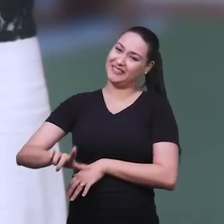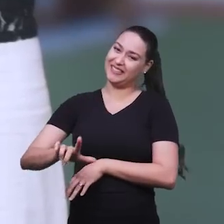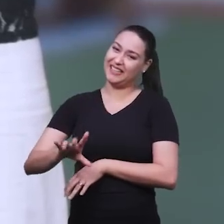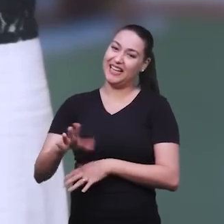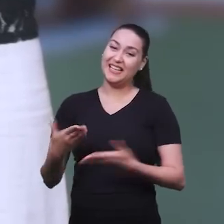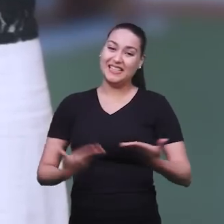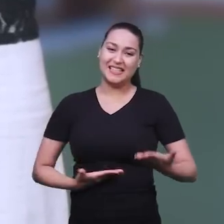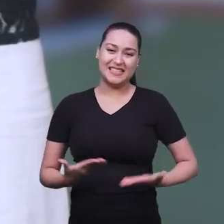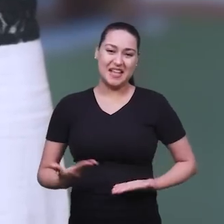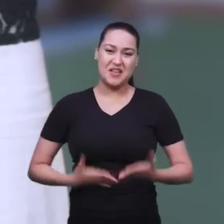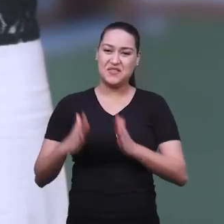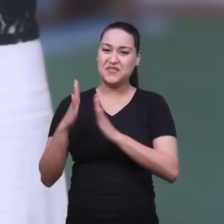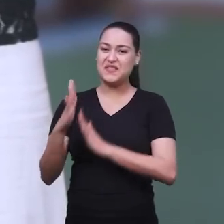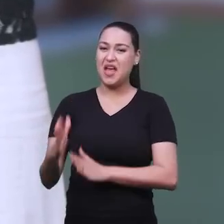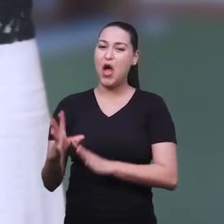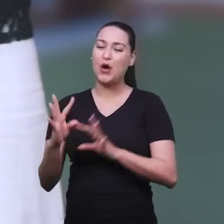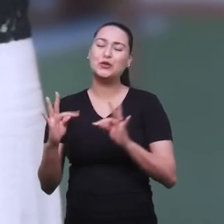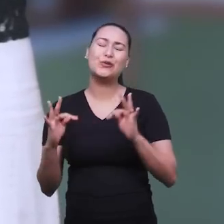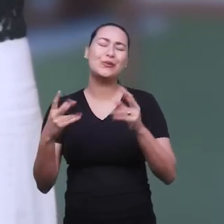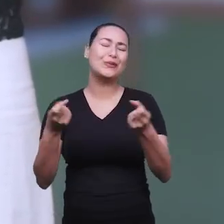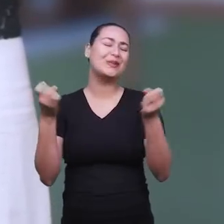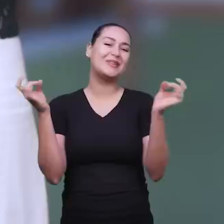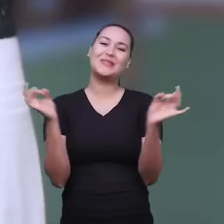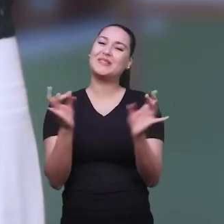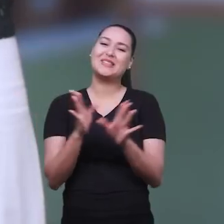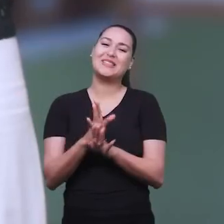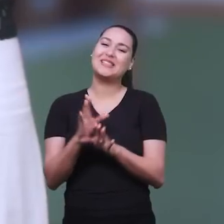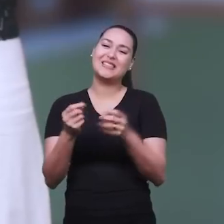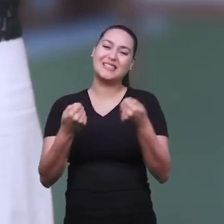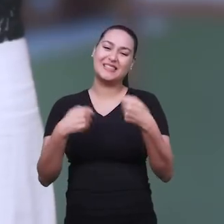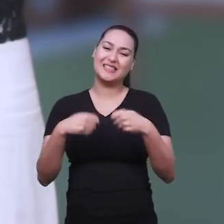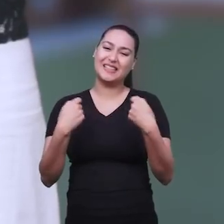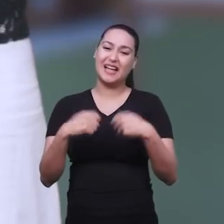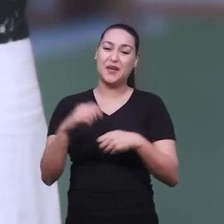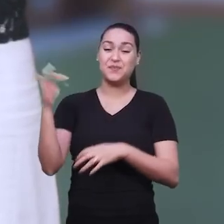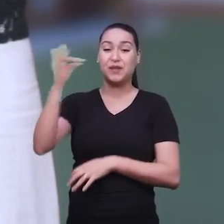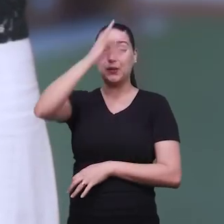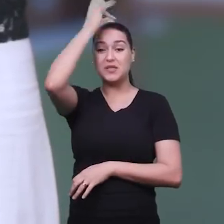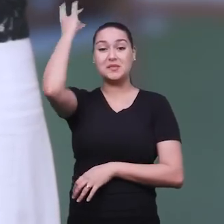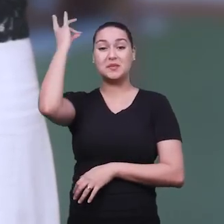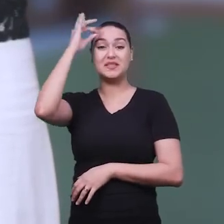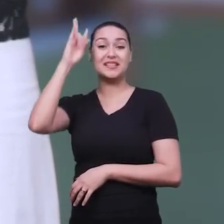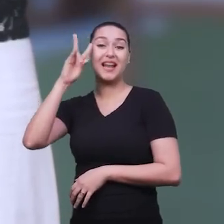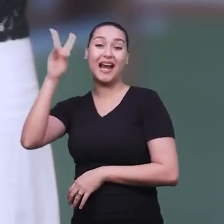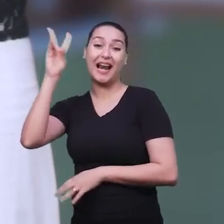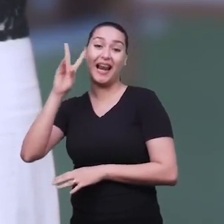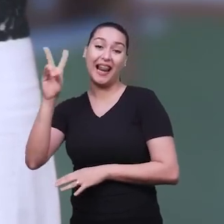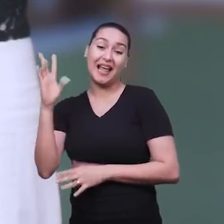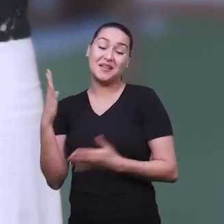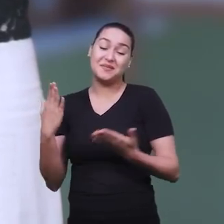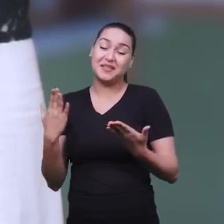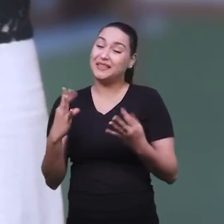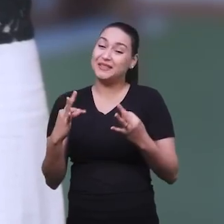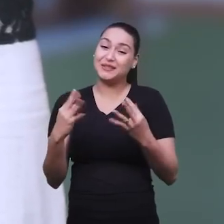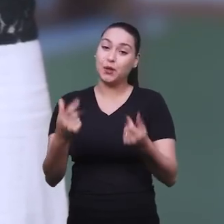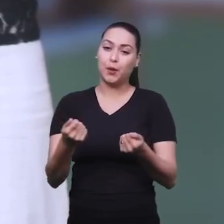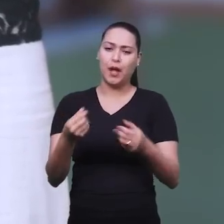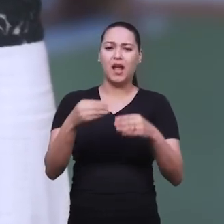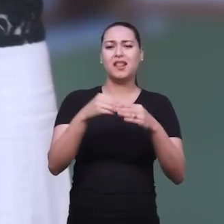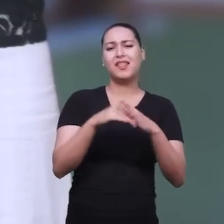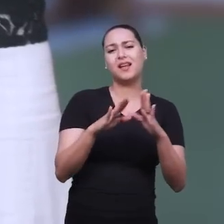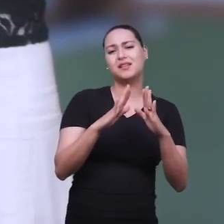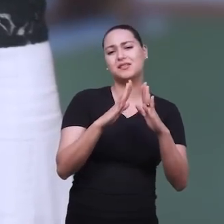o que precisam. Tem o Espírito Santo que os faz lembrar de tudo que a palavra de Deus nos ensina. Então, quando estamos